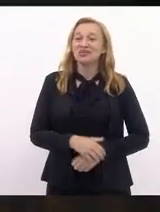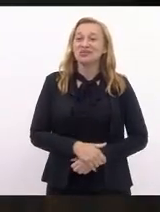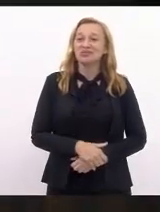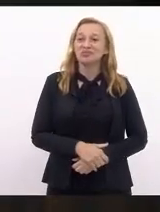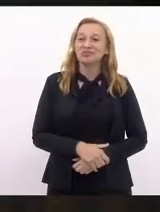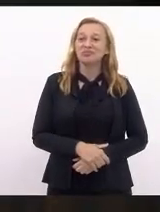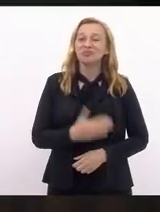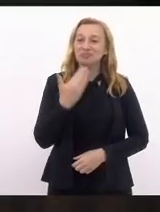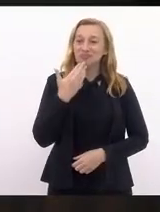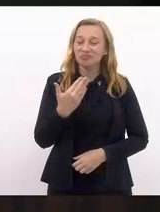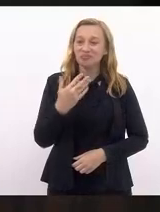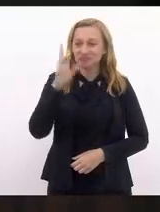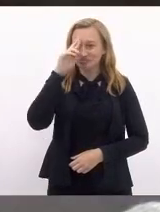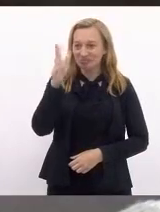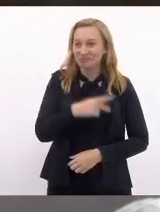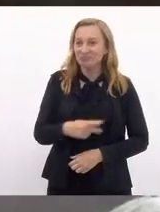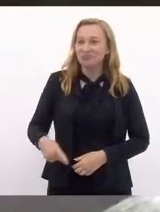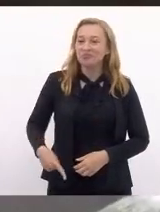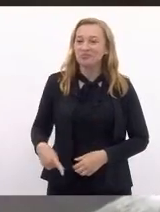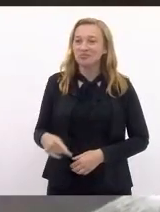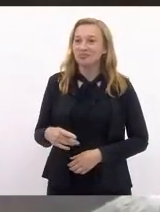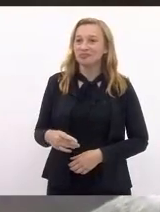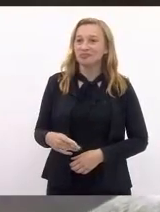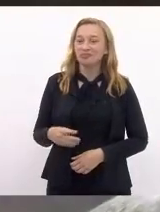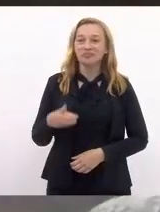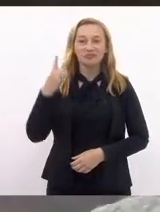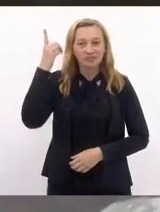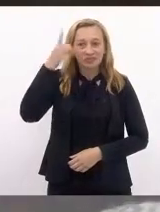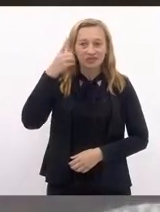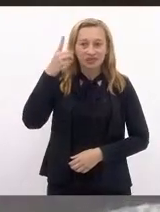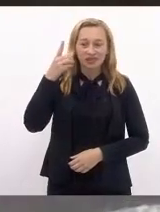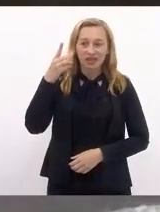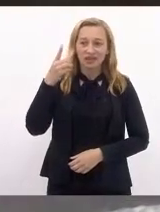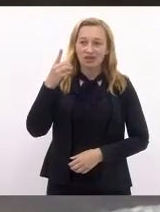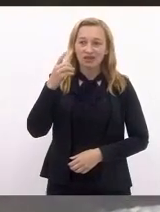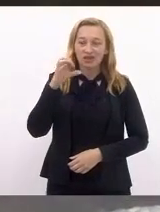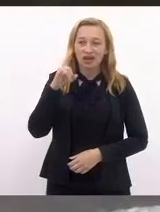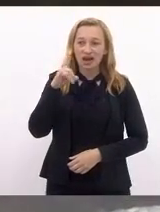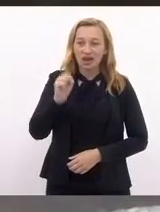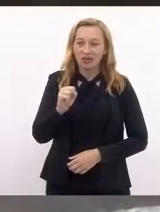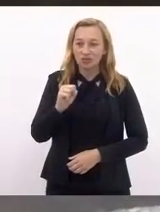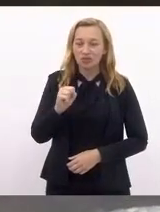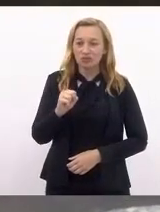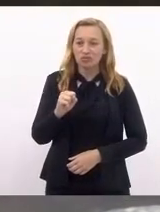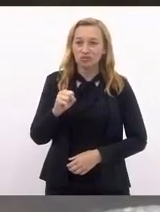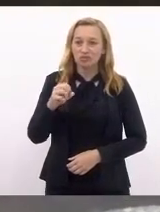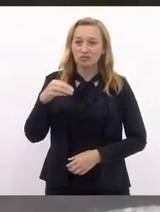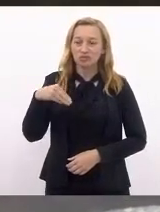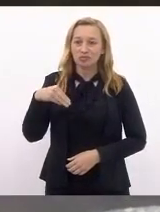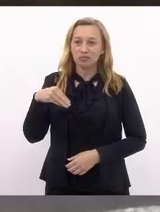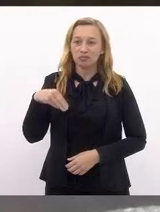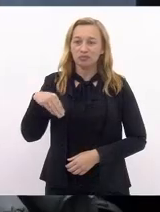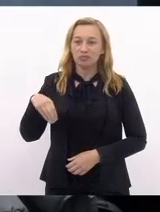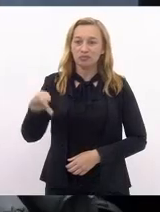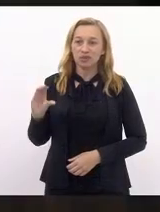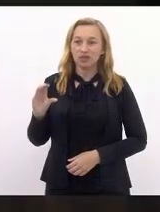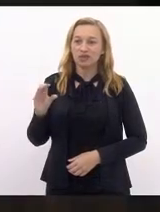eu queria solicitar você nesse pro designar o deputado Carlos Ela se parece autor eu e Deputado Luiz Paulo somos autores